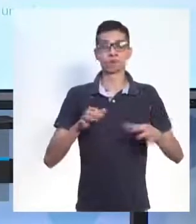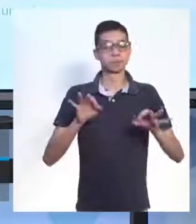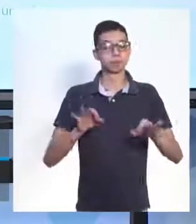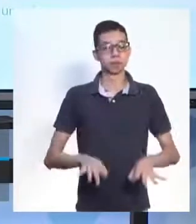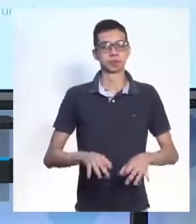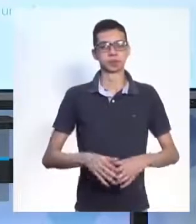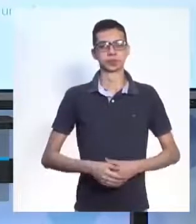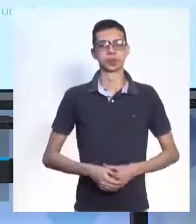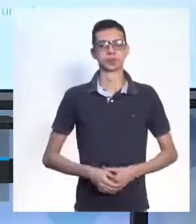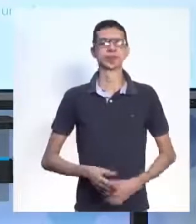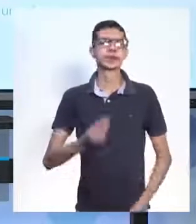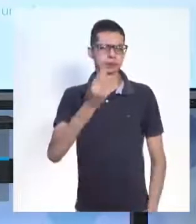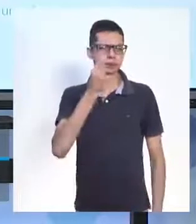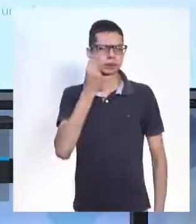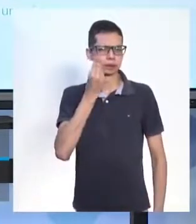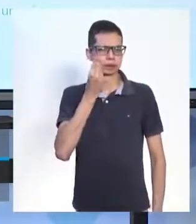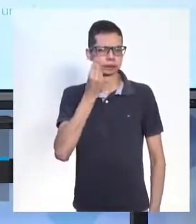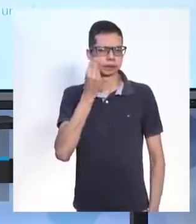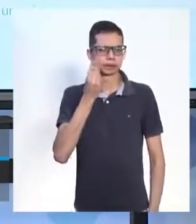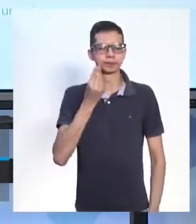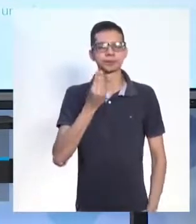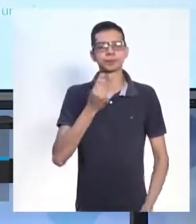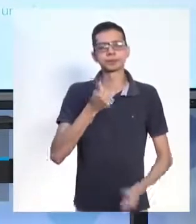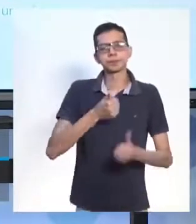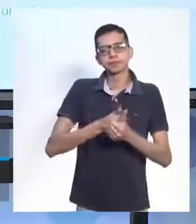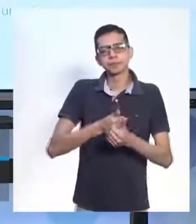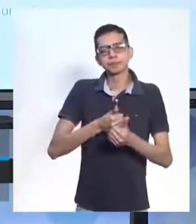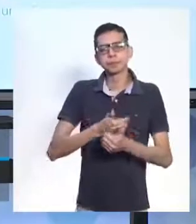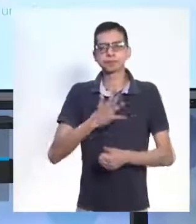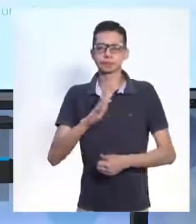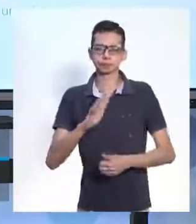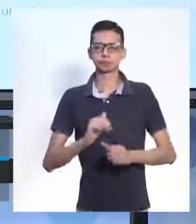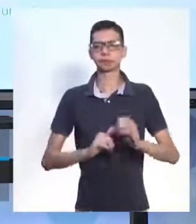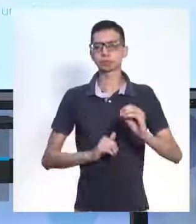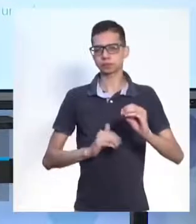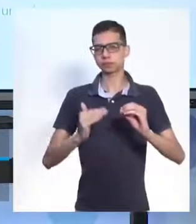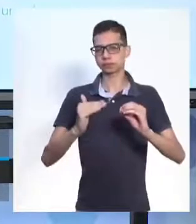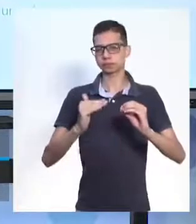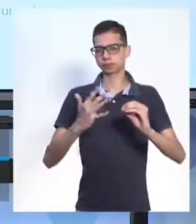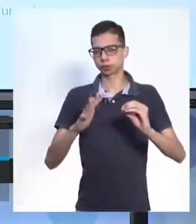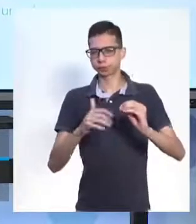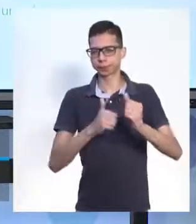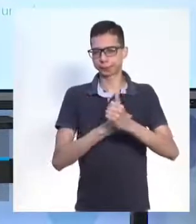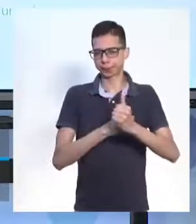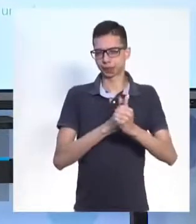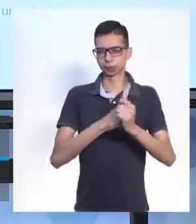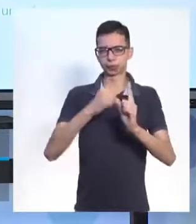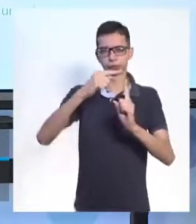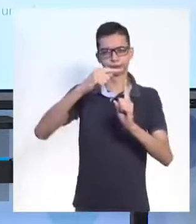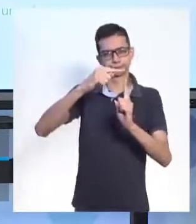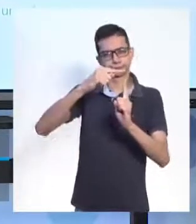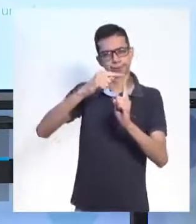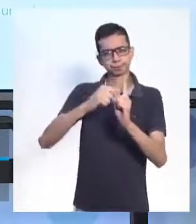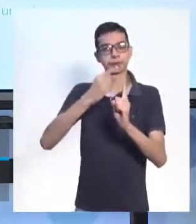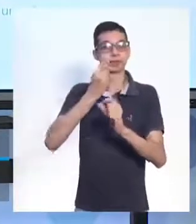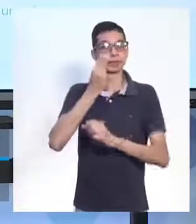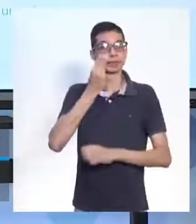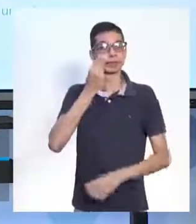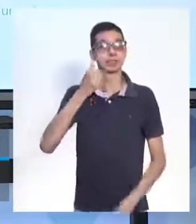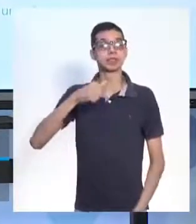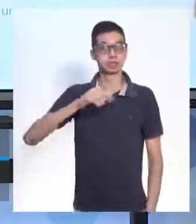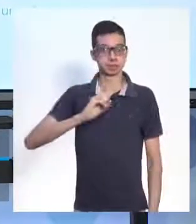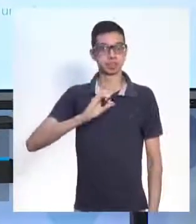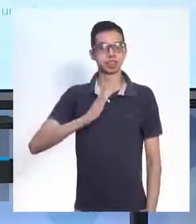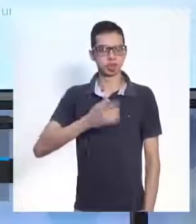colocar. Nós vamos tentar aqui chegar em alguma coisa próximo, tá? Um valor bem mais próximo de zero. Então, eu consegui chegar mais 70 graus aqui